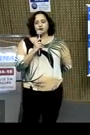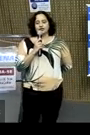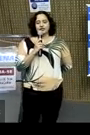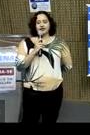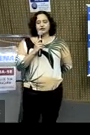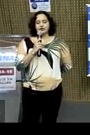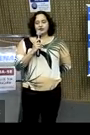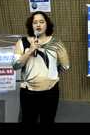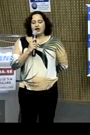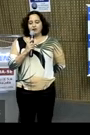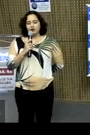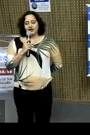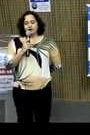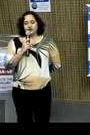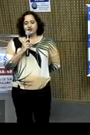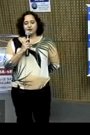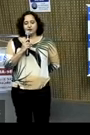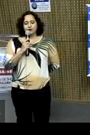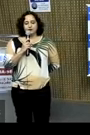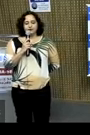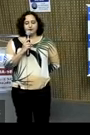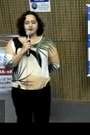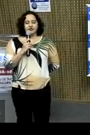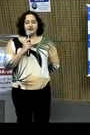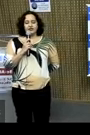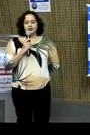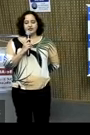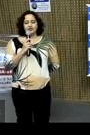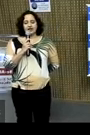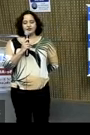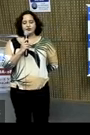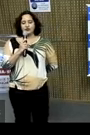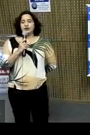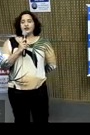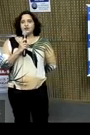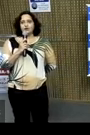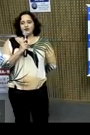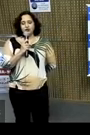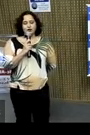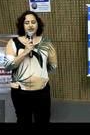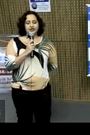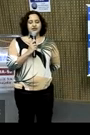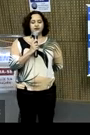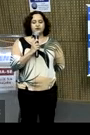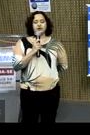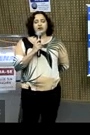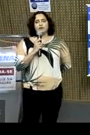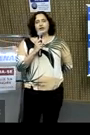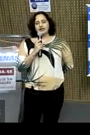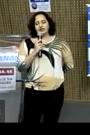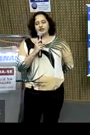562 solicitados, aprovados 101, 32 negados, devolvidos